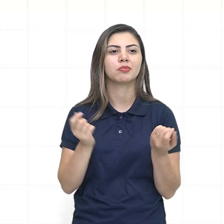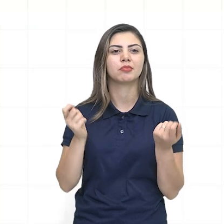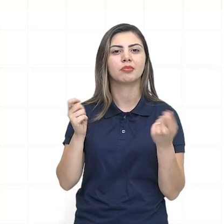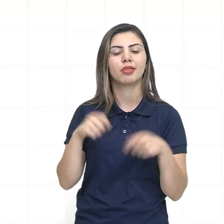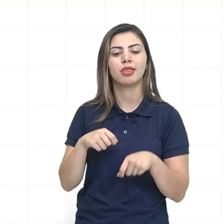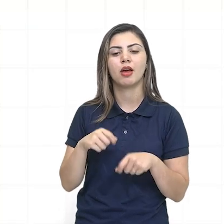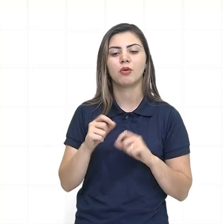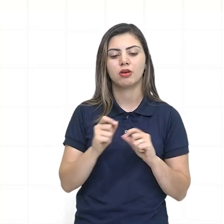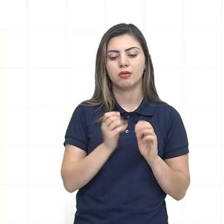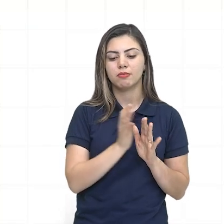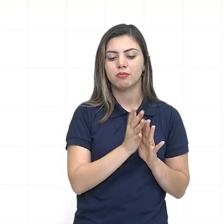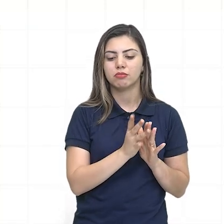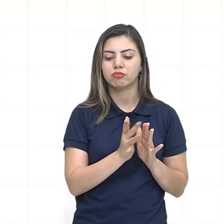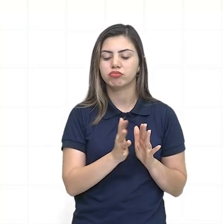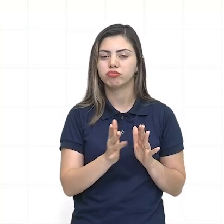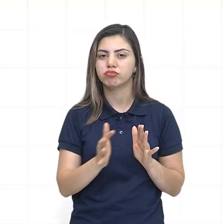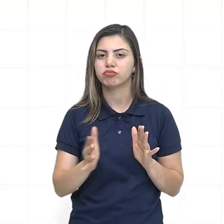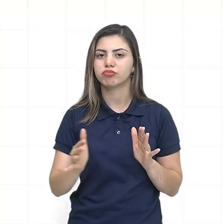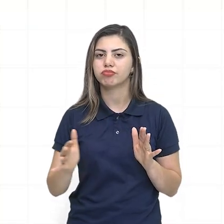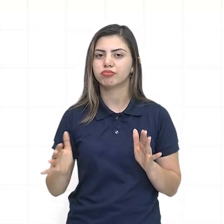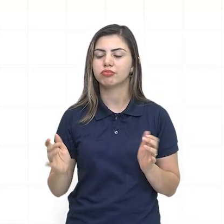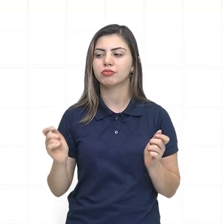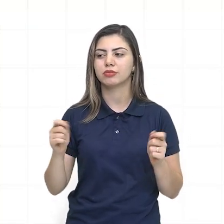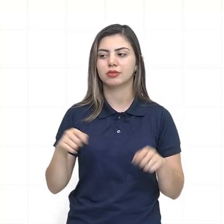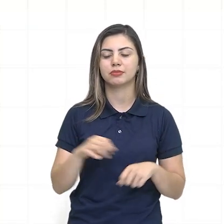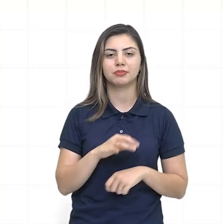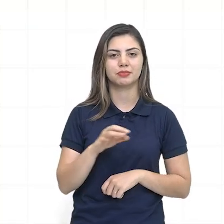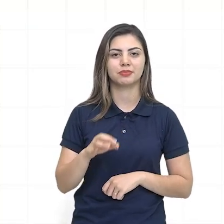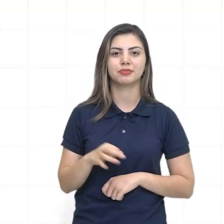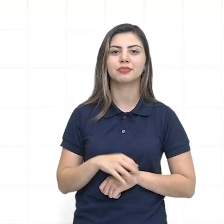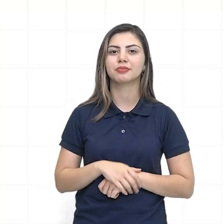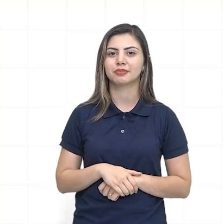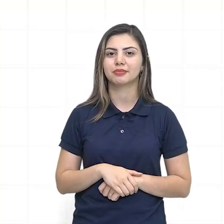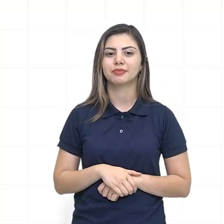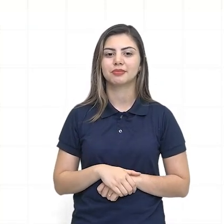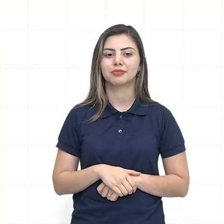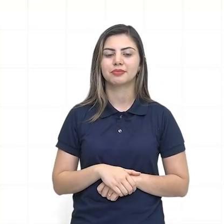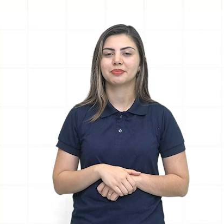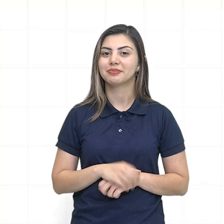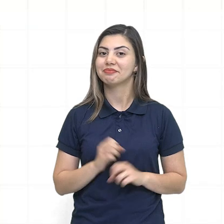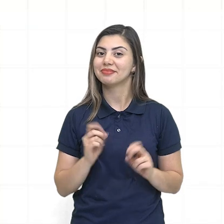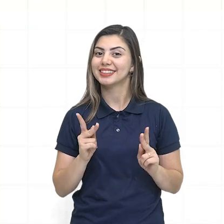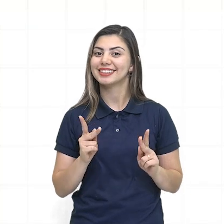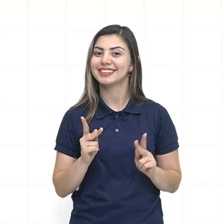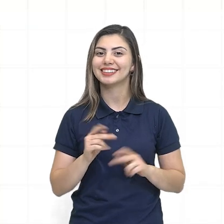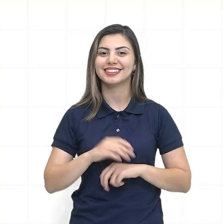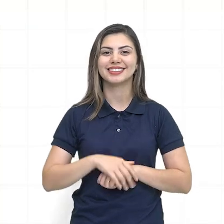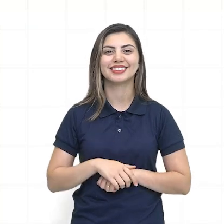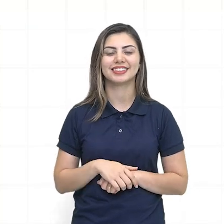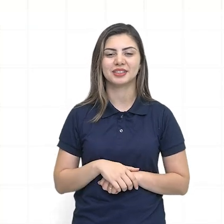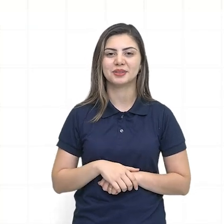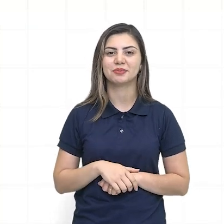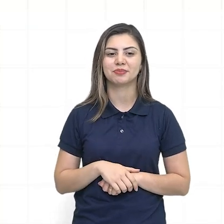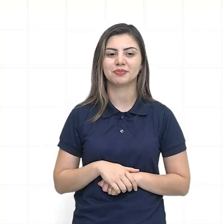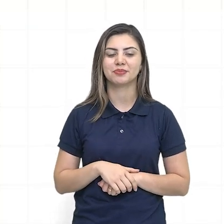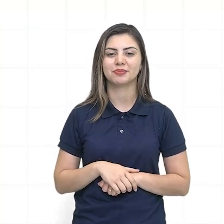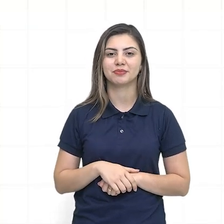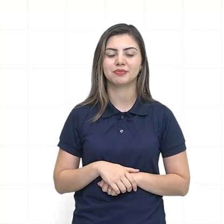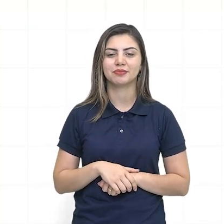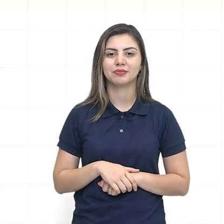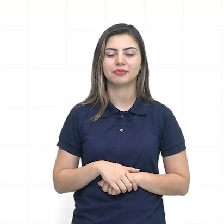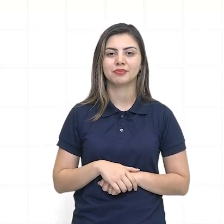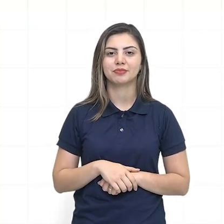uma linha de continuidade no tempo, né? Ok? E aí